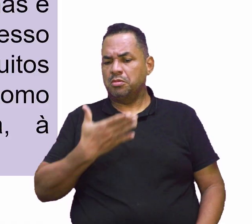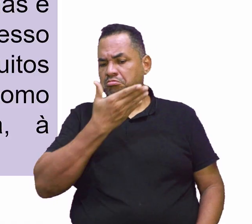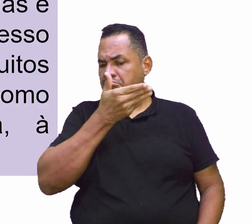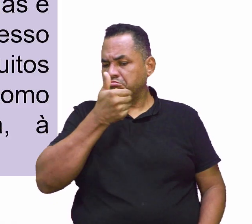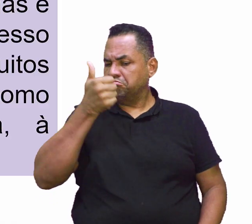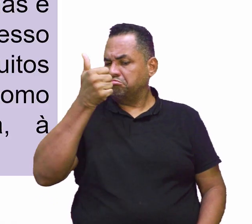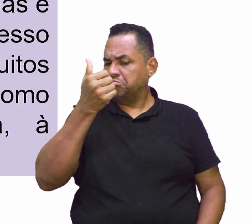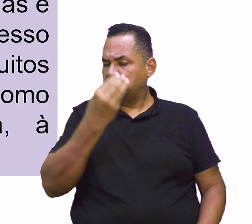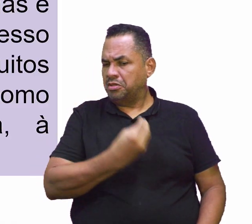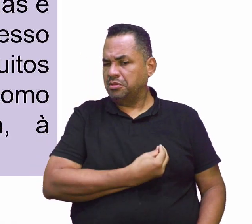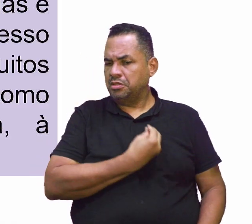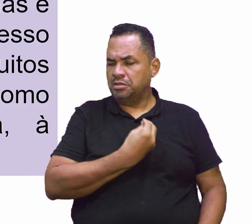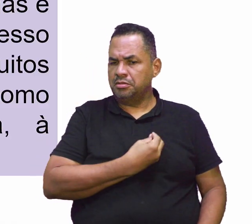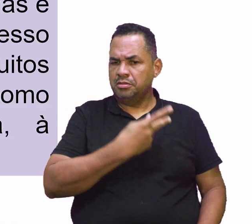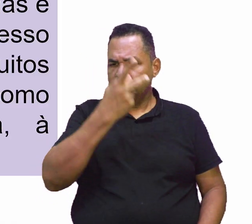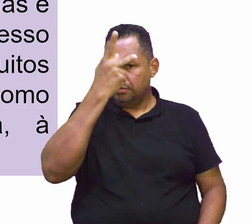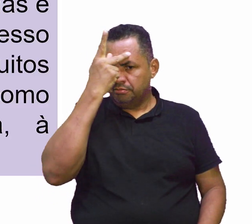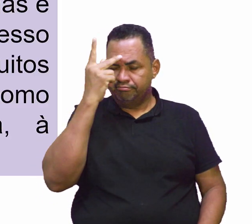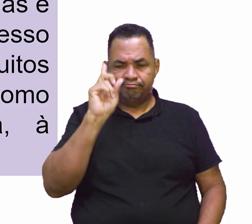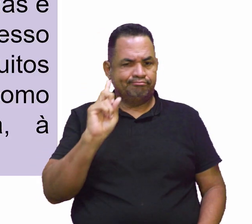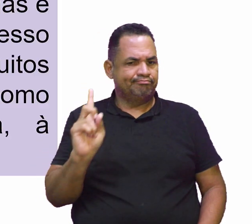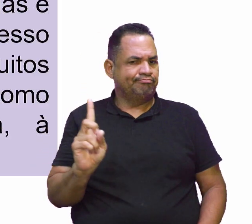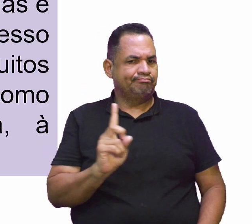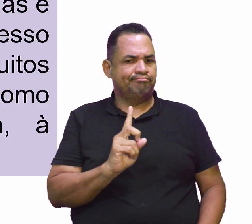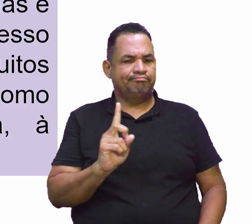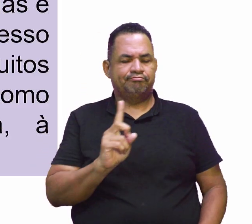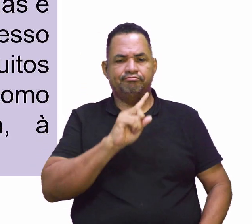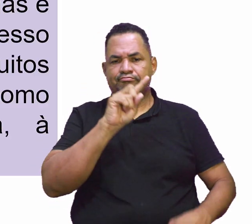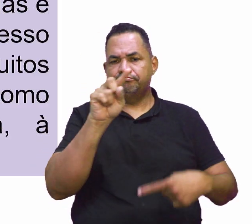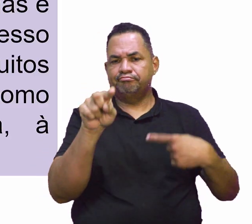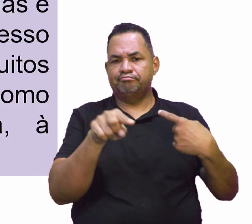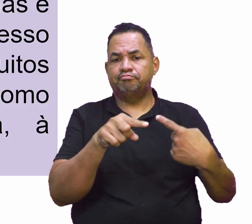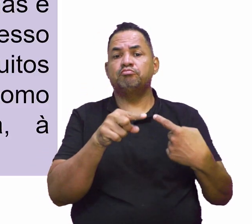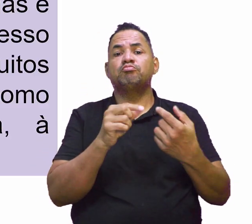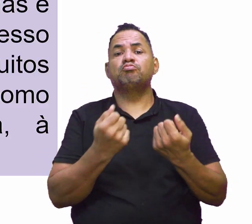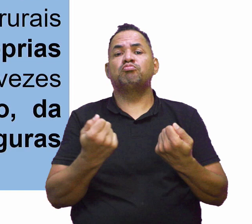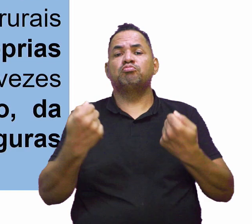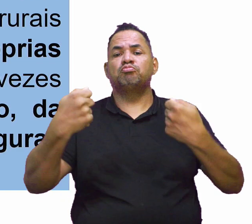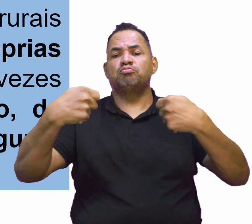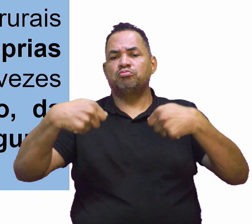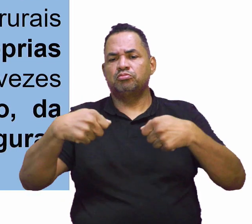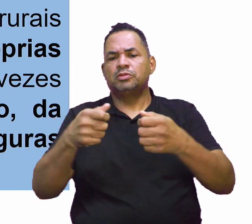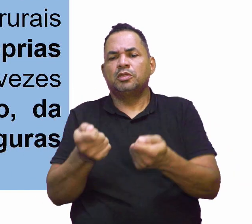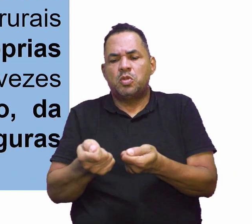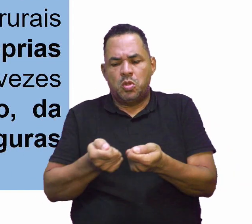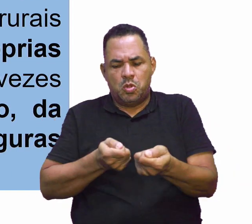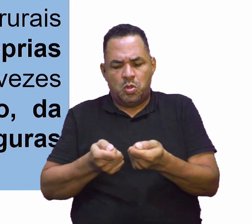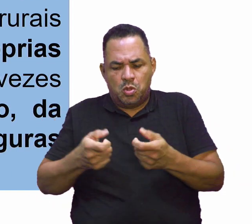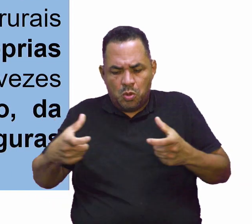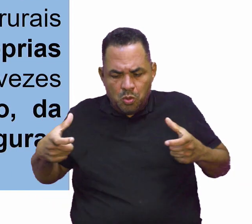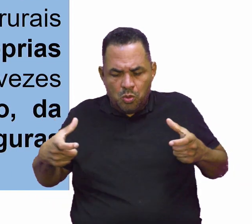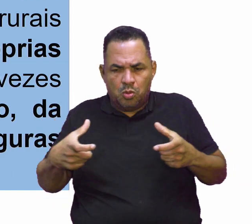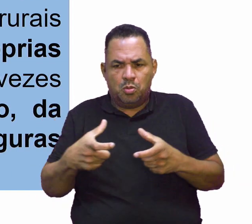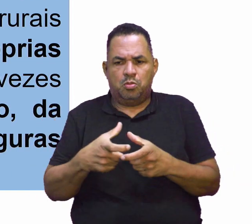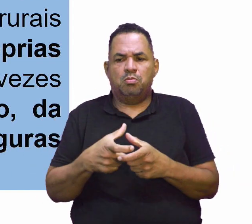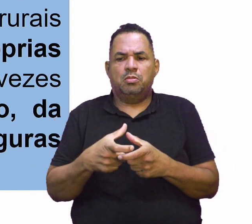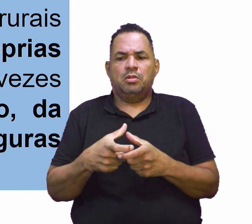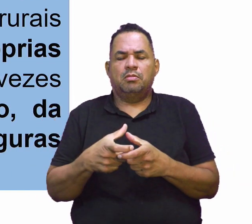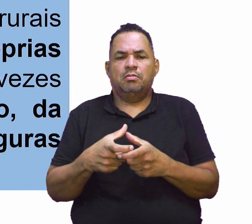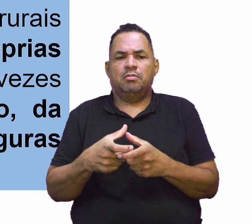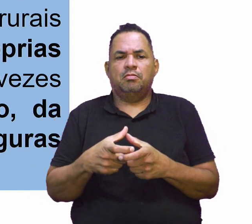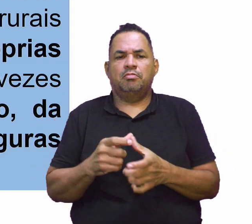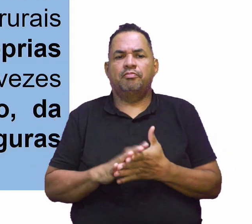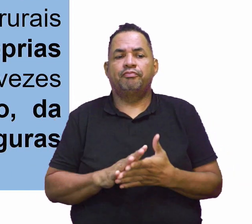delas. Pelo contrário, o poder vai continuar nas mãos da minoria. No campo,